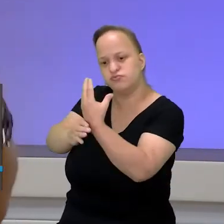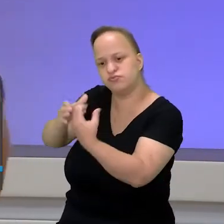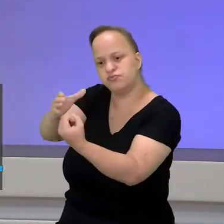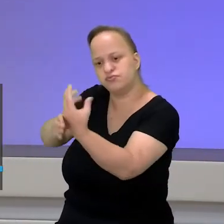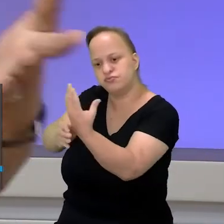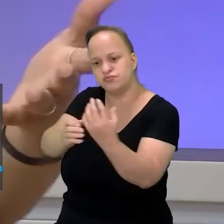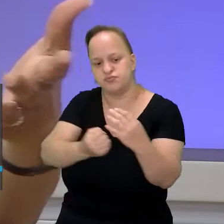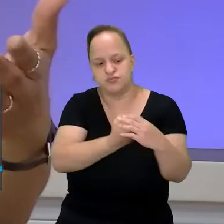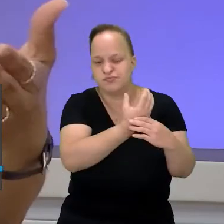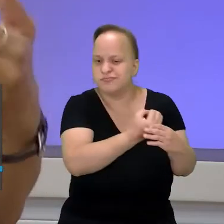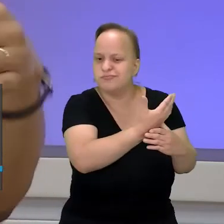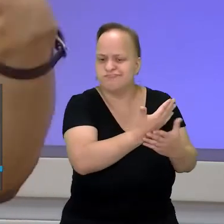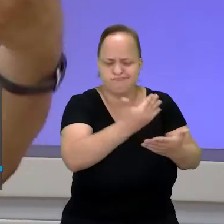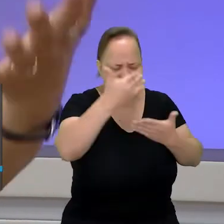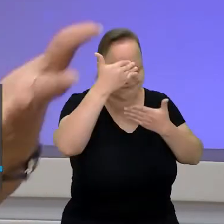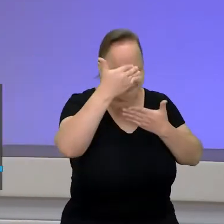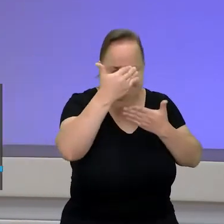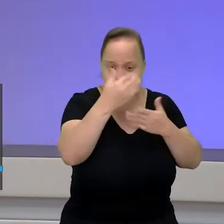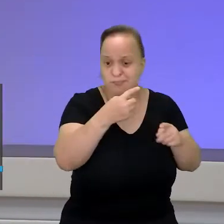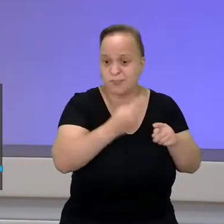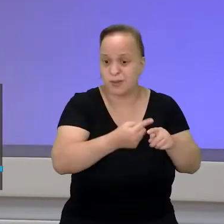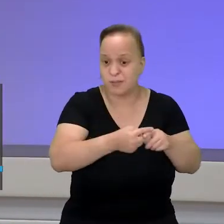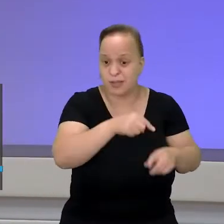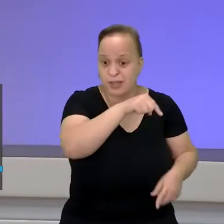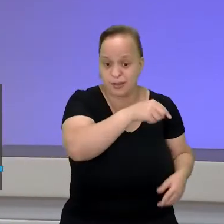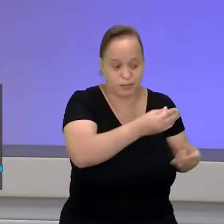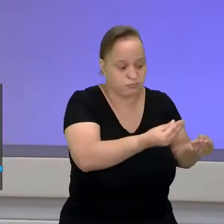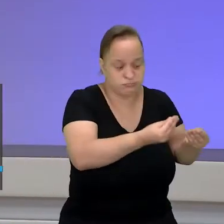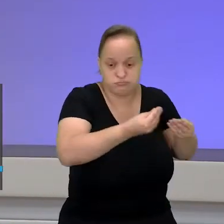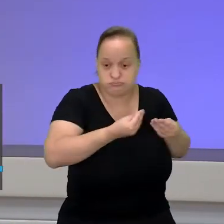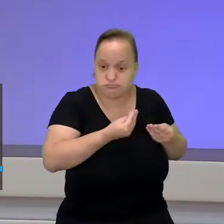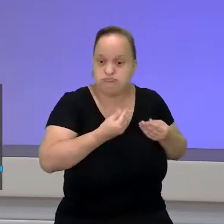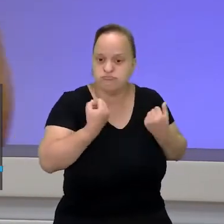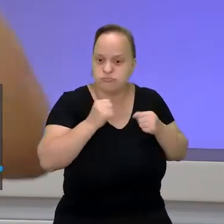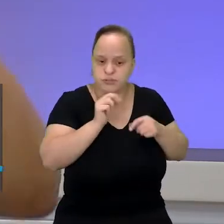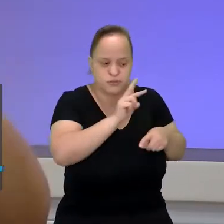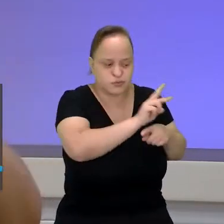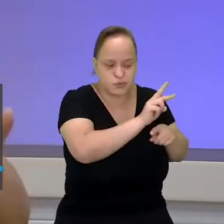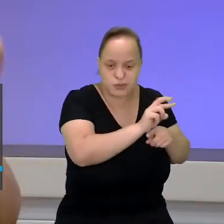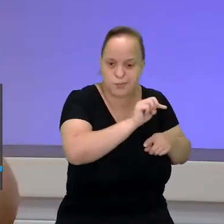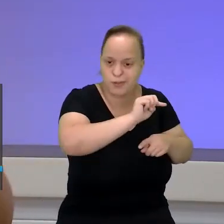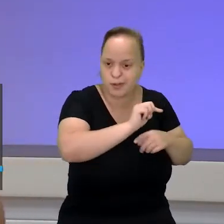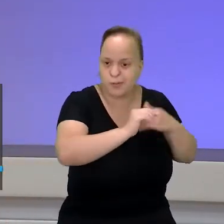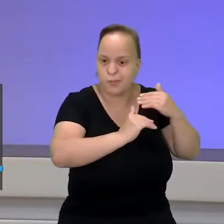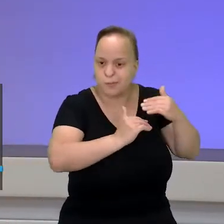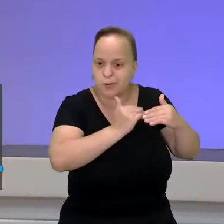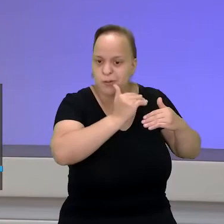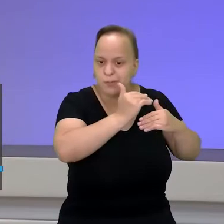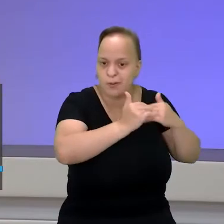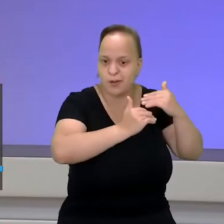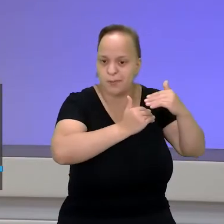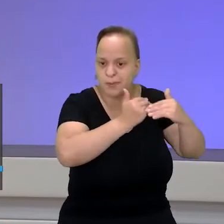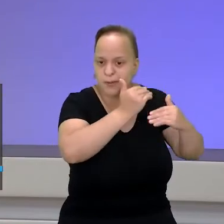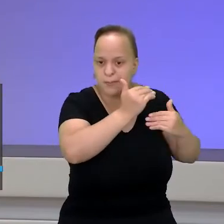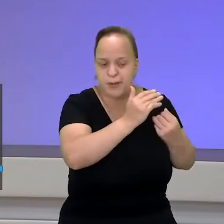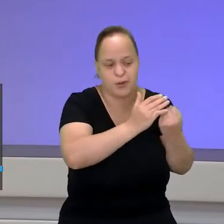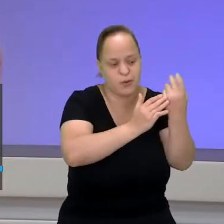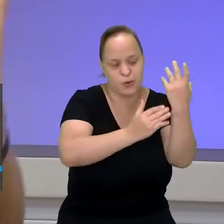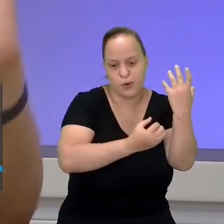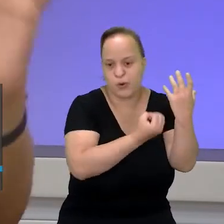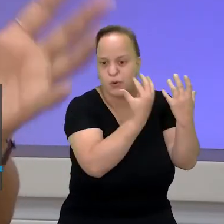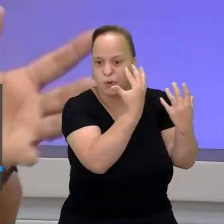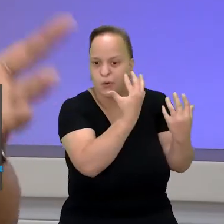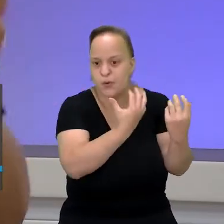acho que ser grato no sentido de que o que a terra está provendo e cuidar dela também para que ela continue dentro desse processo